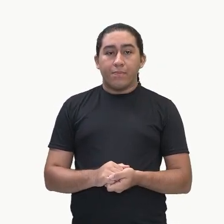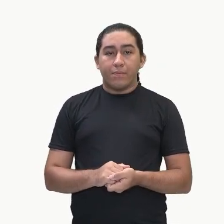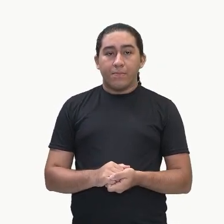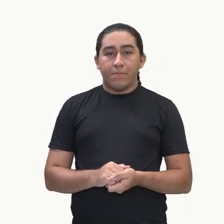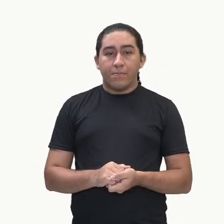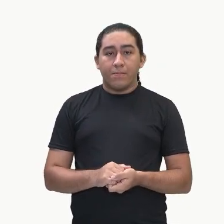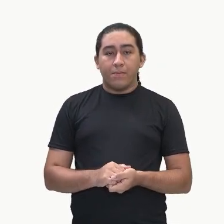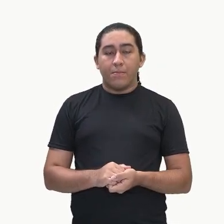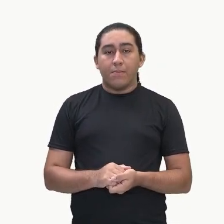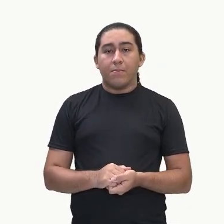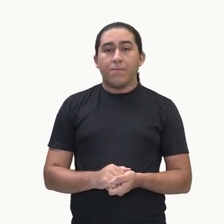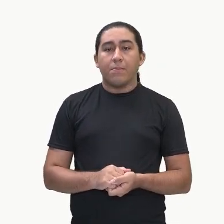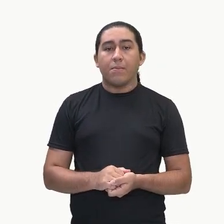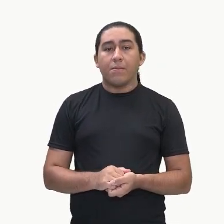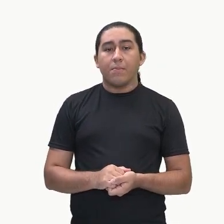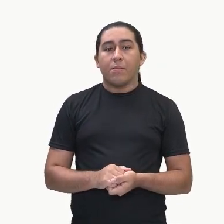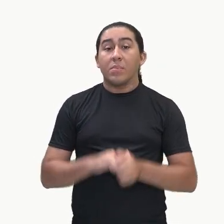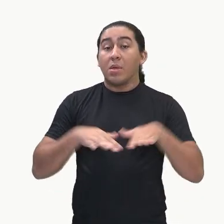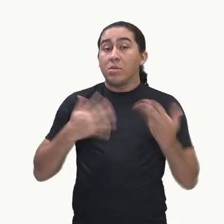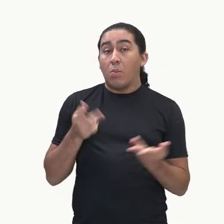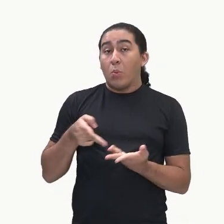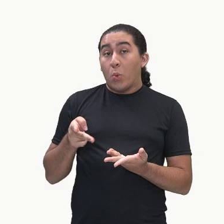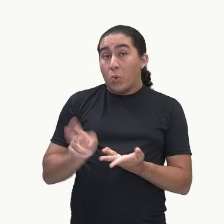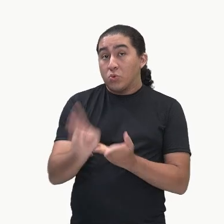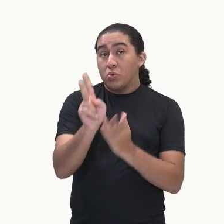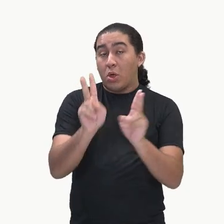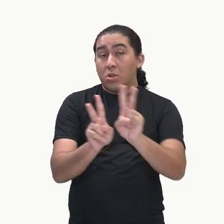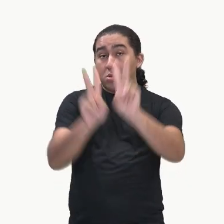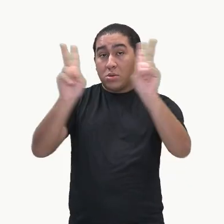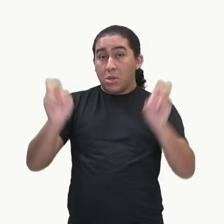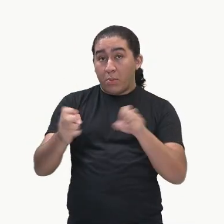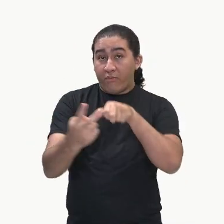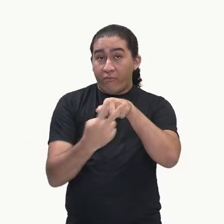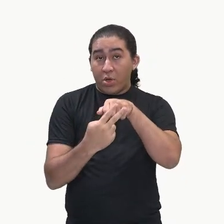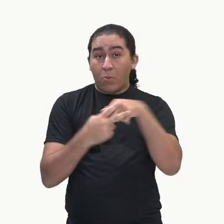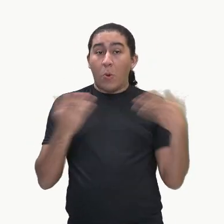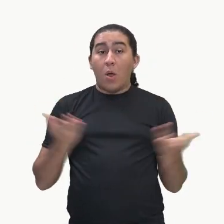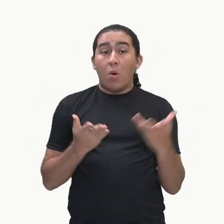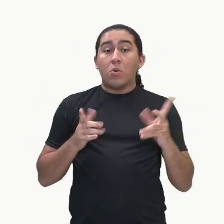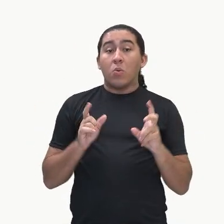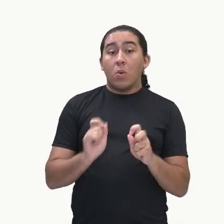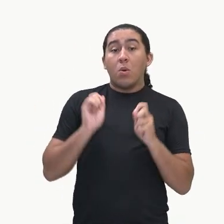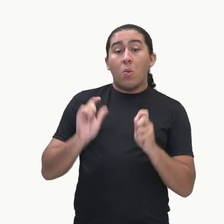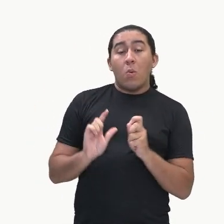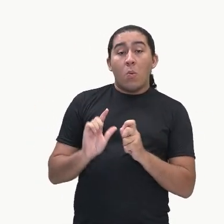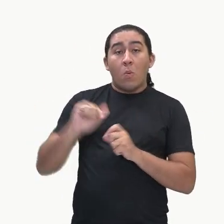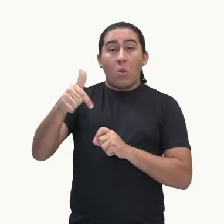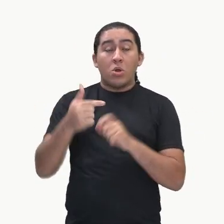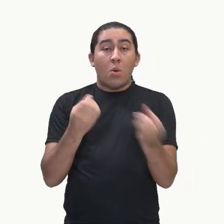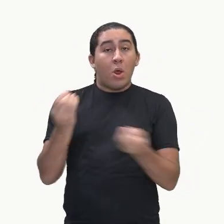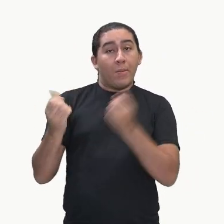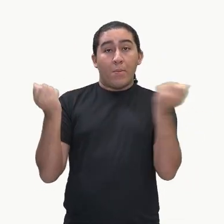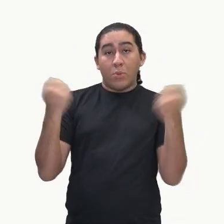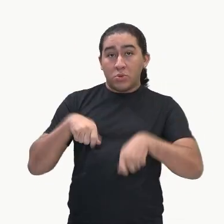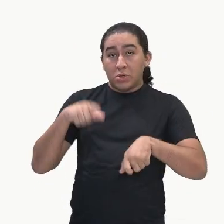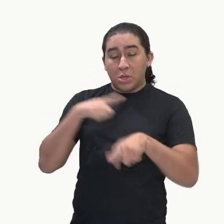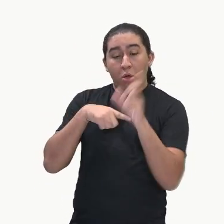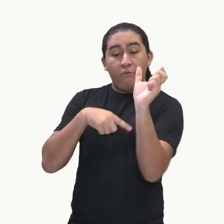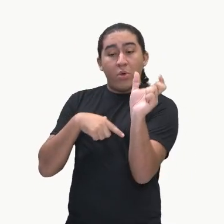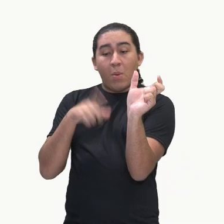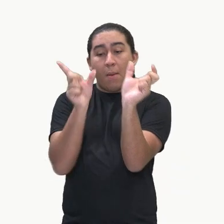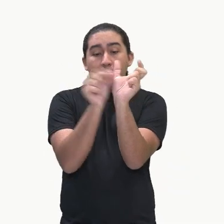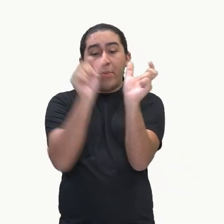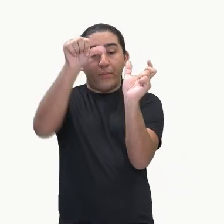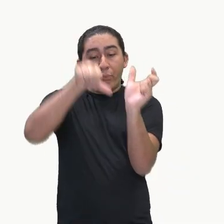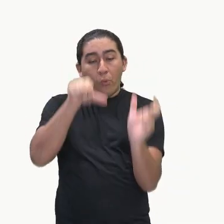Então, minha gente, a gente vai continuar falando dos verbos, agora da flexão do verbo. Então, quando